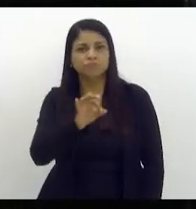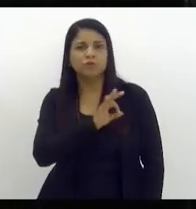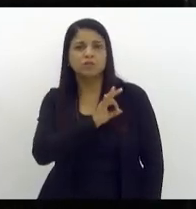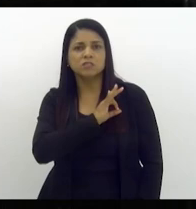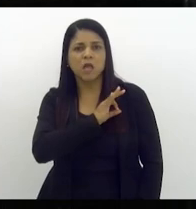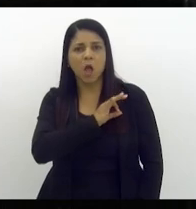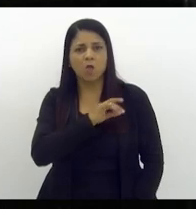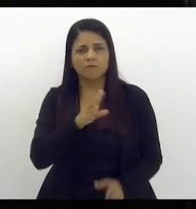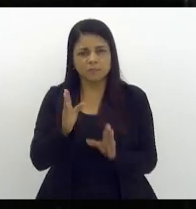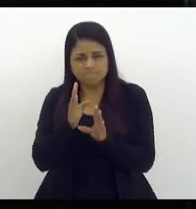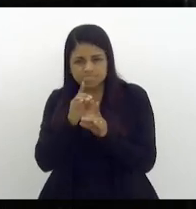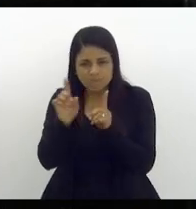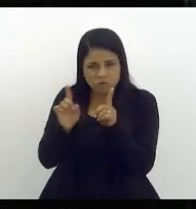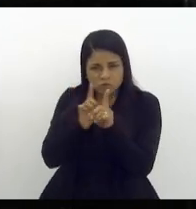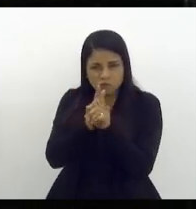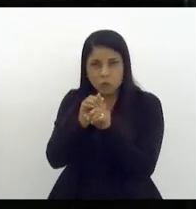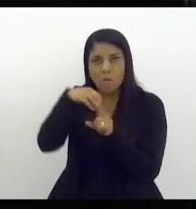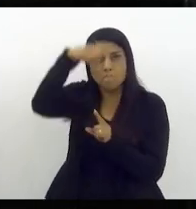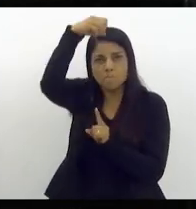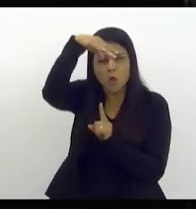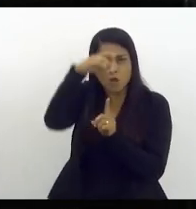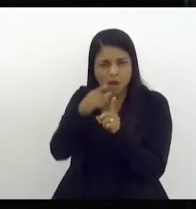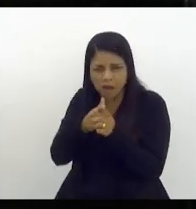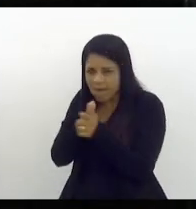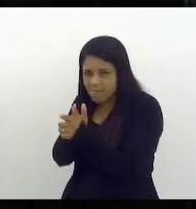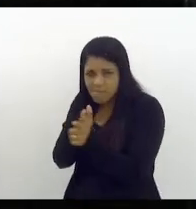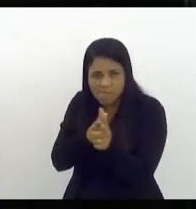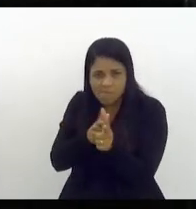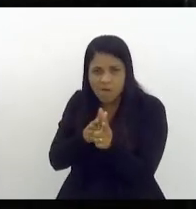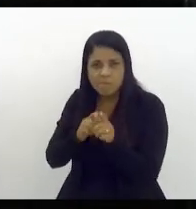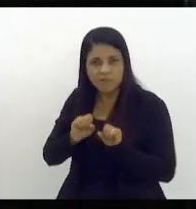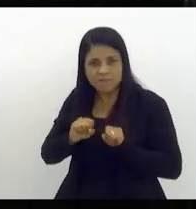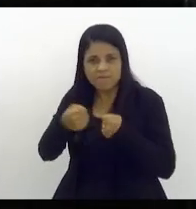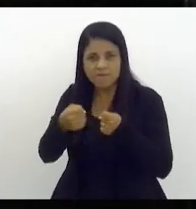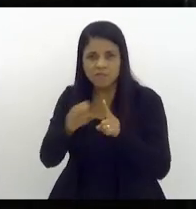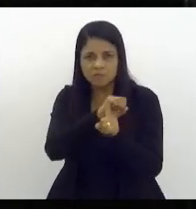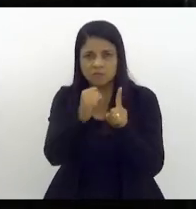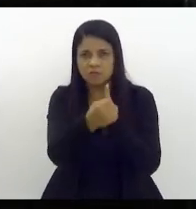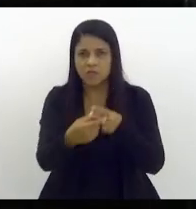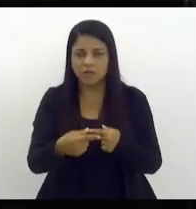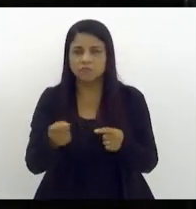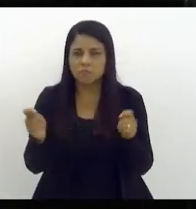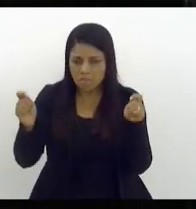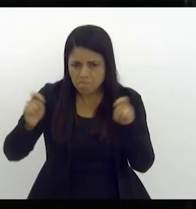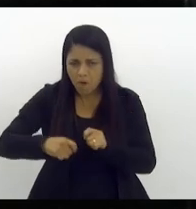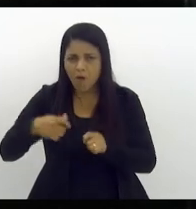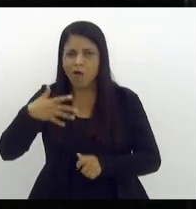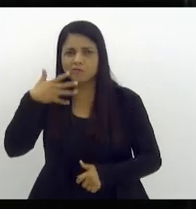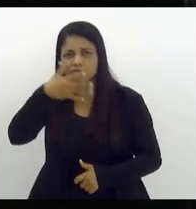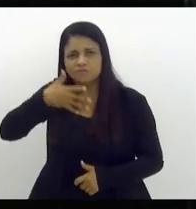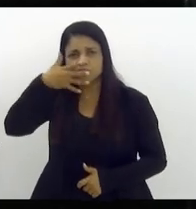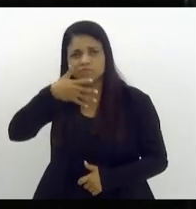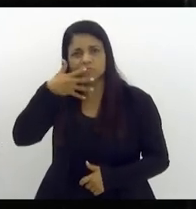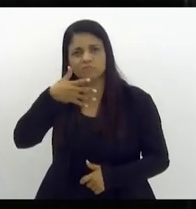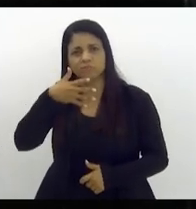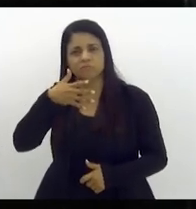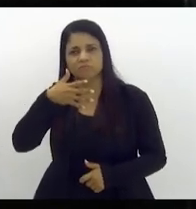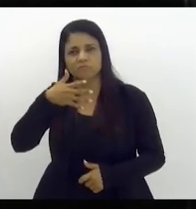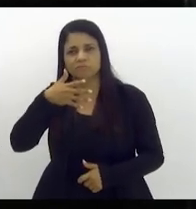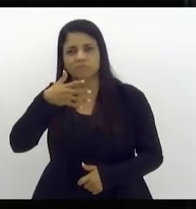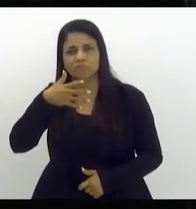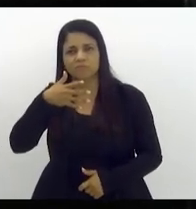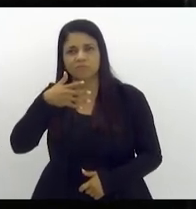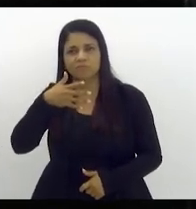atrás de um poste para defender a sociedade. Nós podemos falar com propriedade. Está aqui,